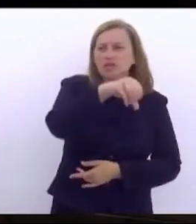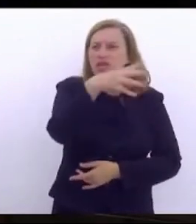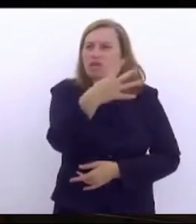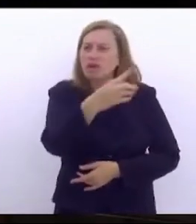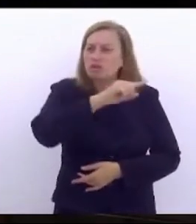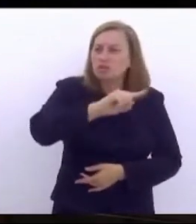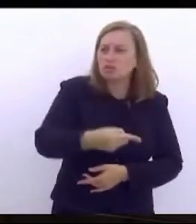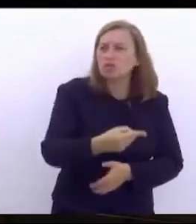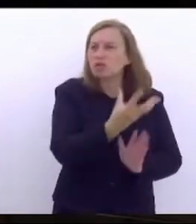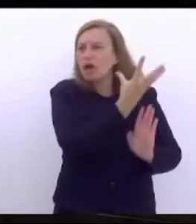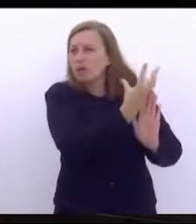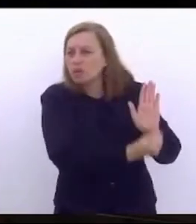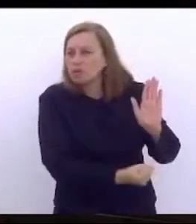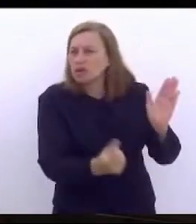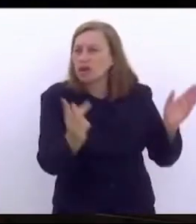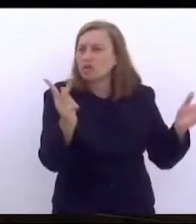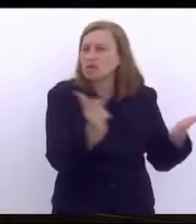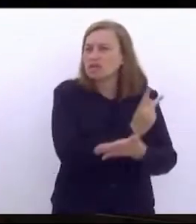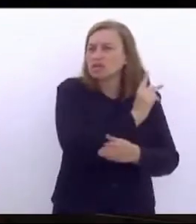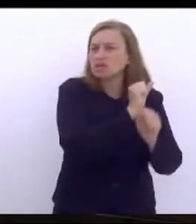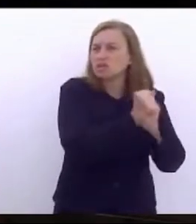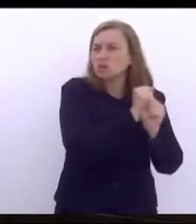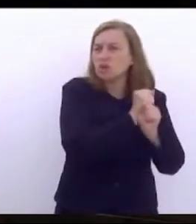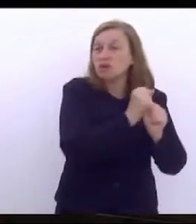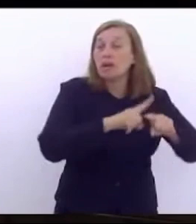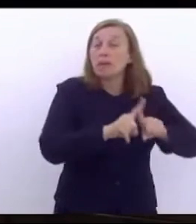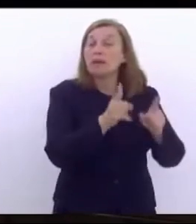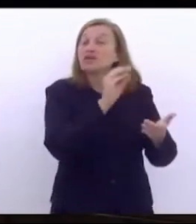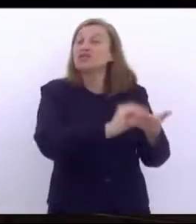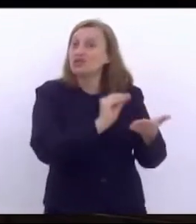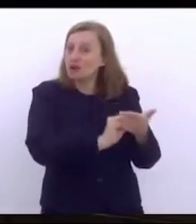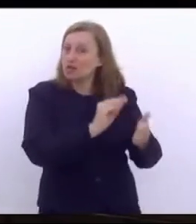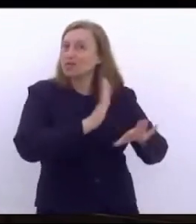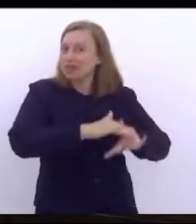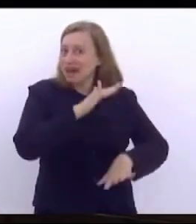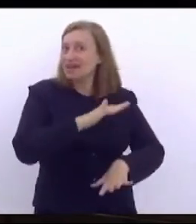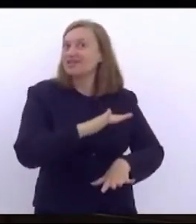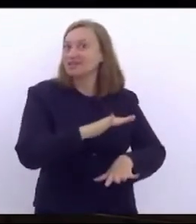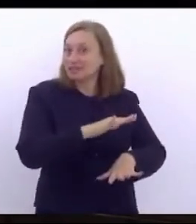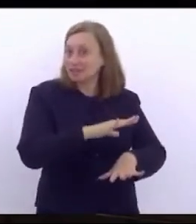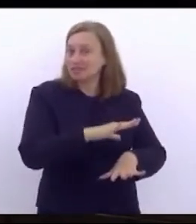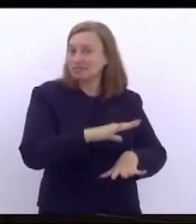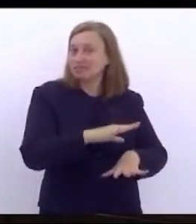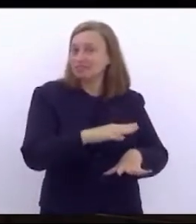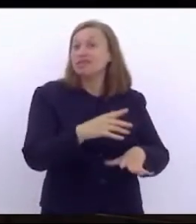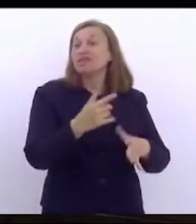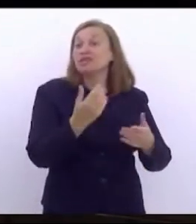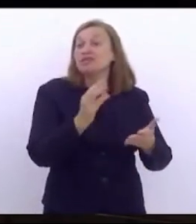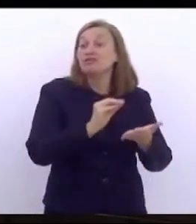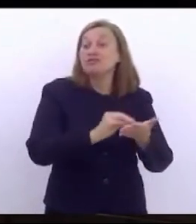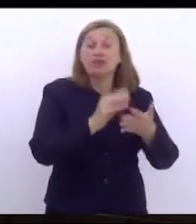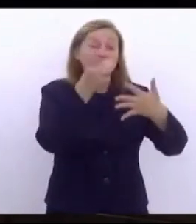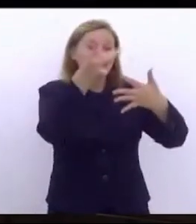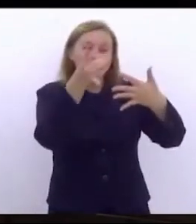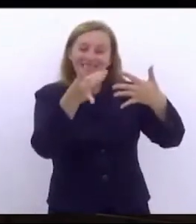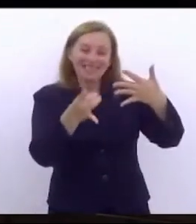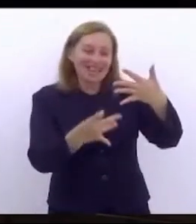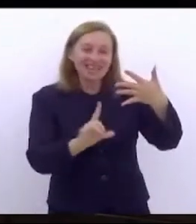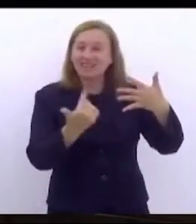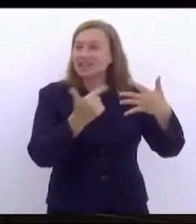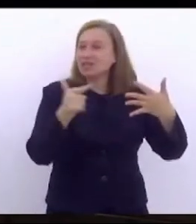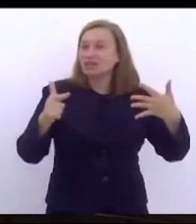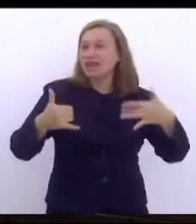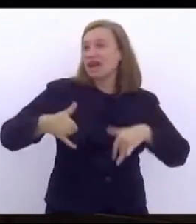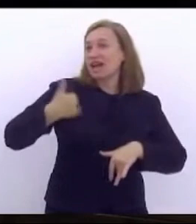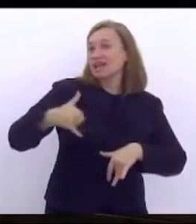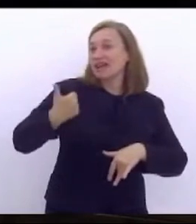mil abortos aconteceu no ano. Mas os registros não estão completos, eles falam os números, mas não falam alguns detalhes. Que detalhes seriam esses? A